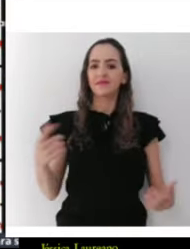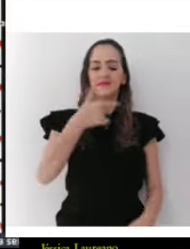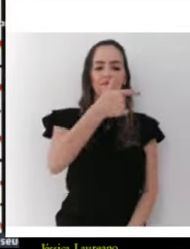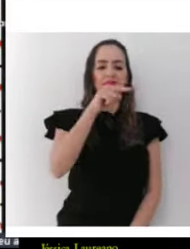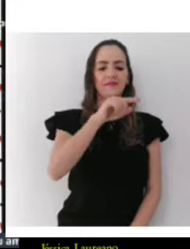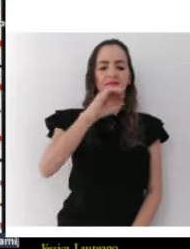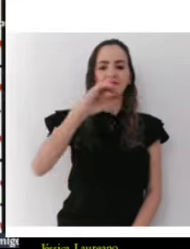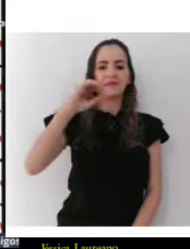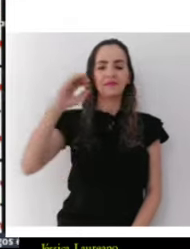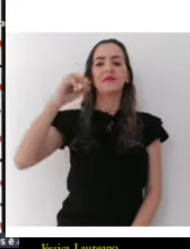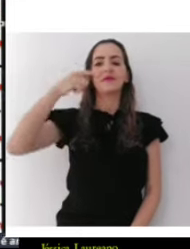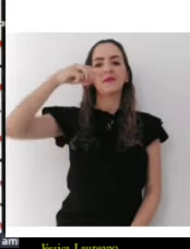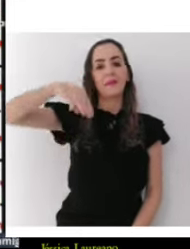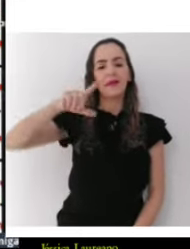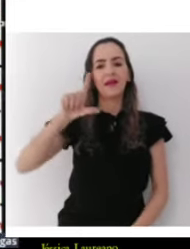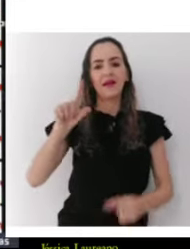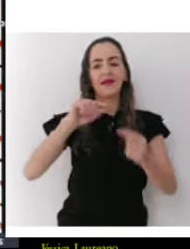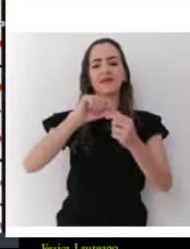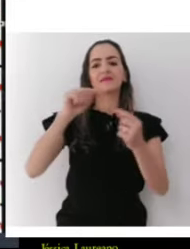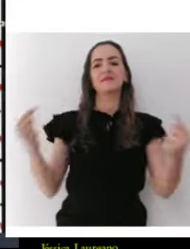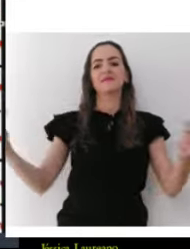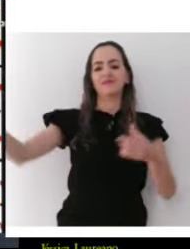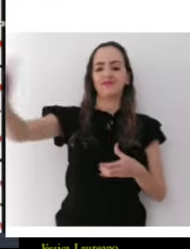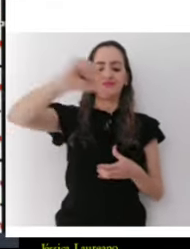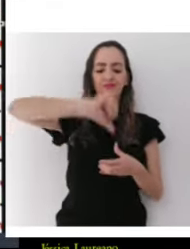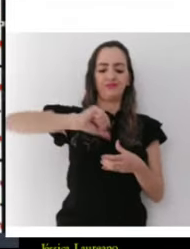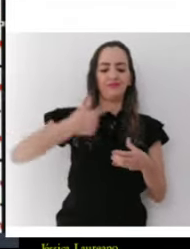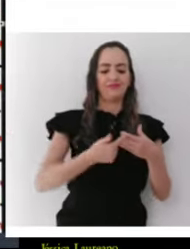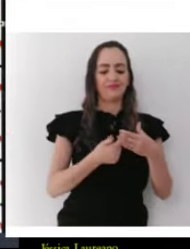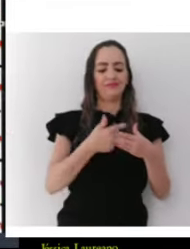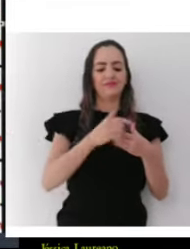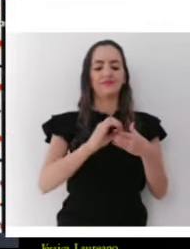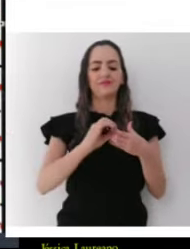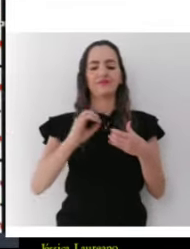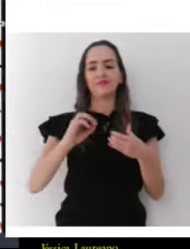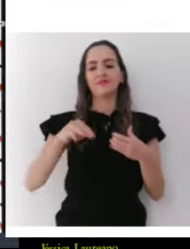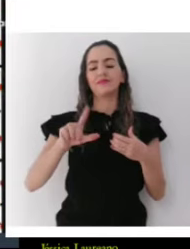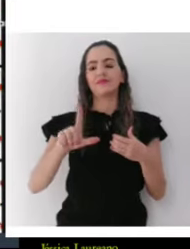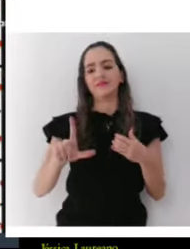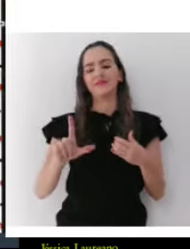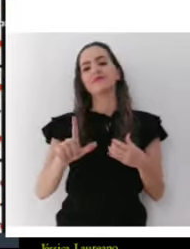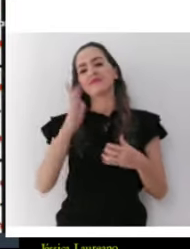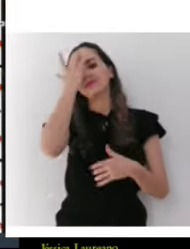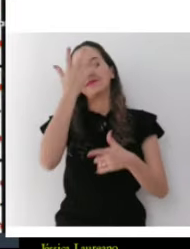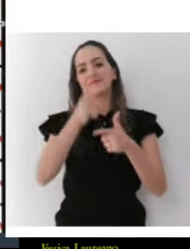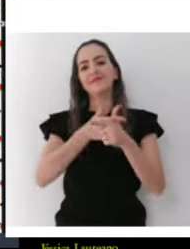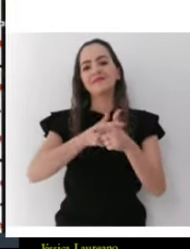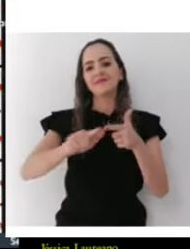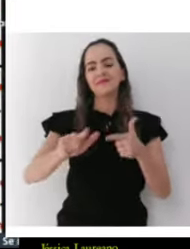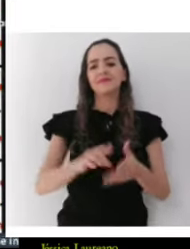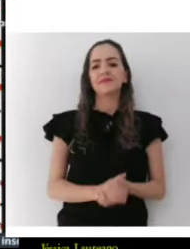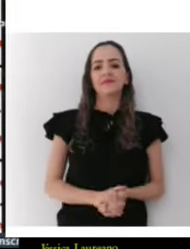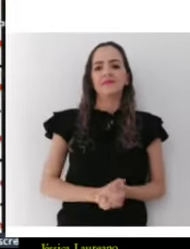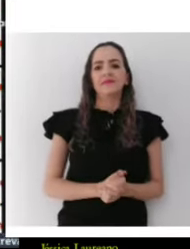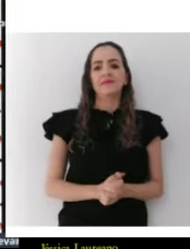ml. Gente, quem aqui lembra que eu falei que você precisa identificar? É por distribuição ou é